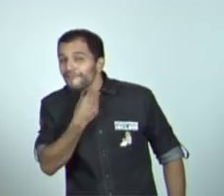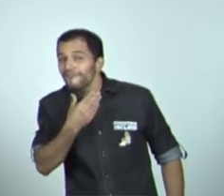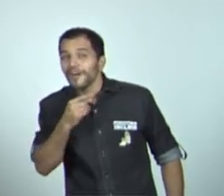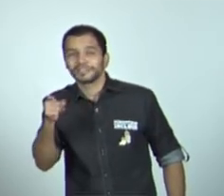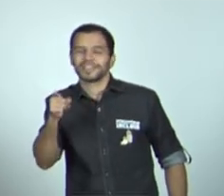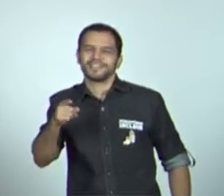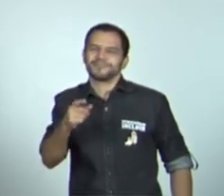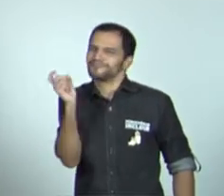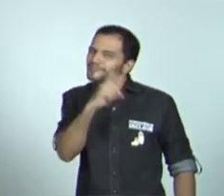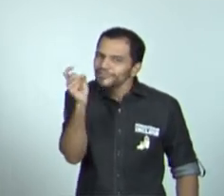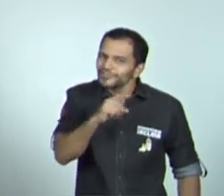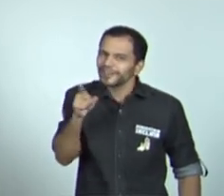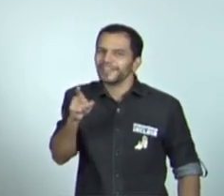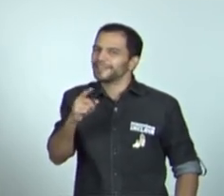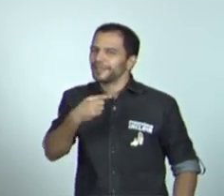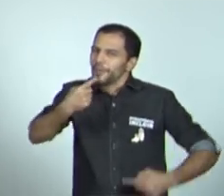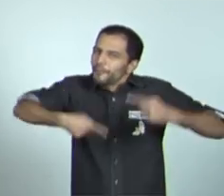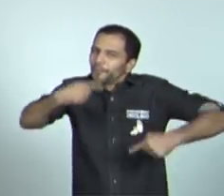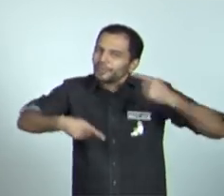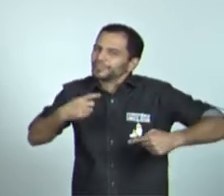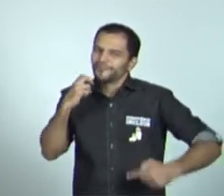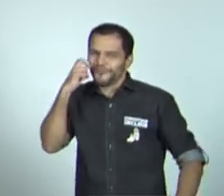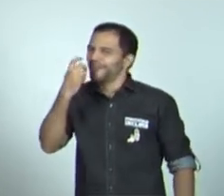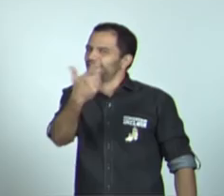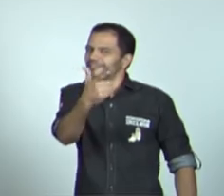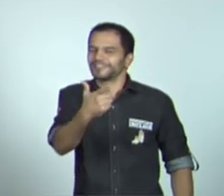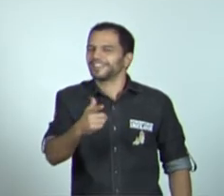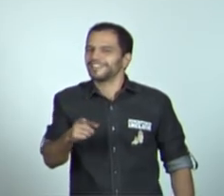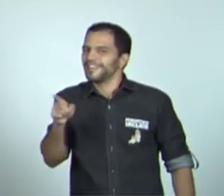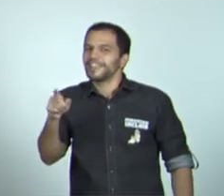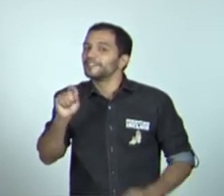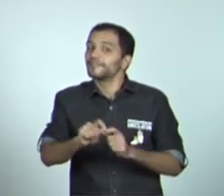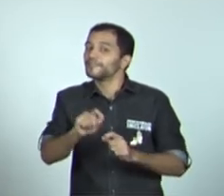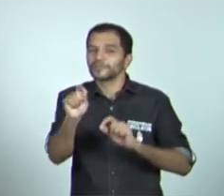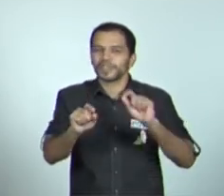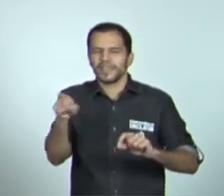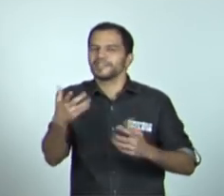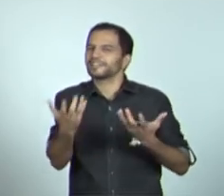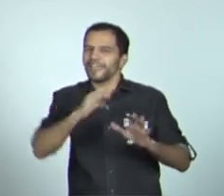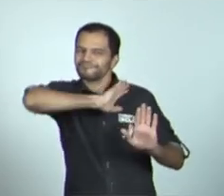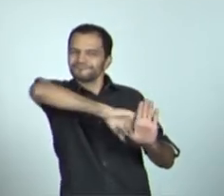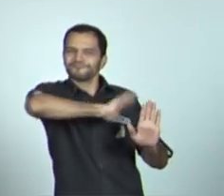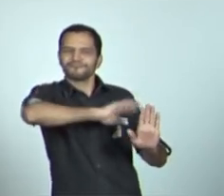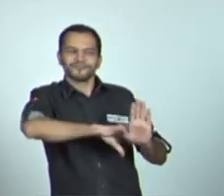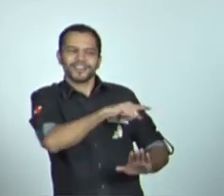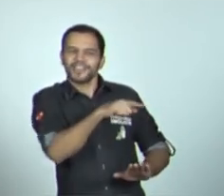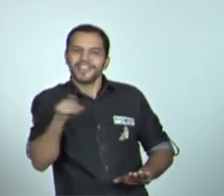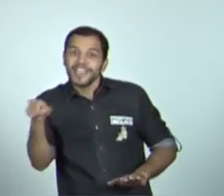o importa o político sem vergonha que que ele faz ele está ali